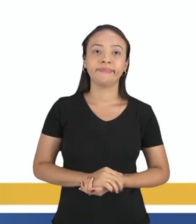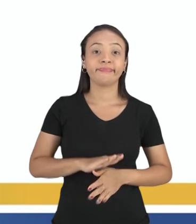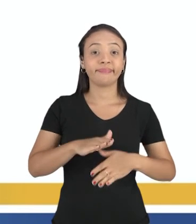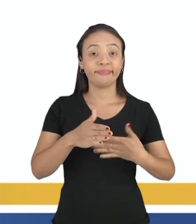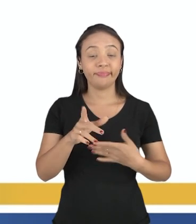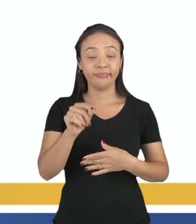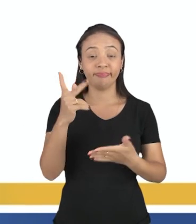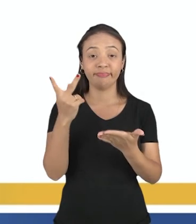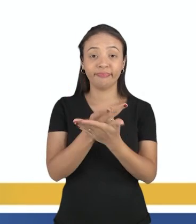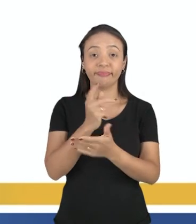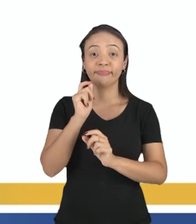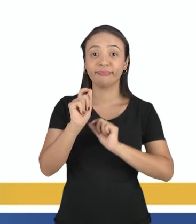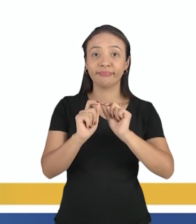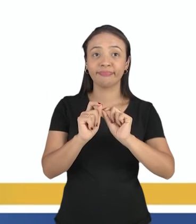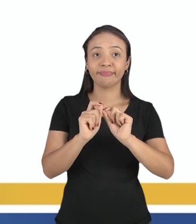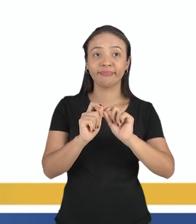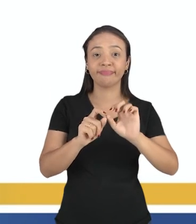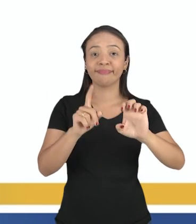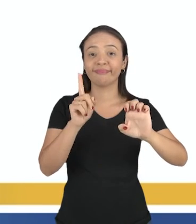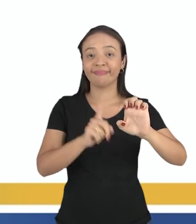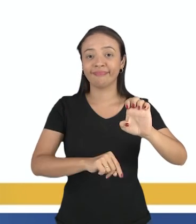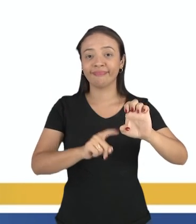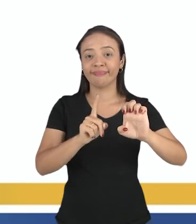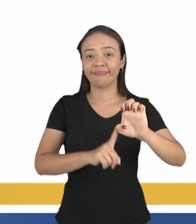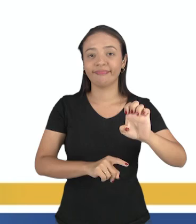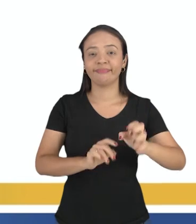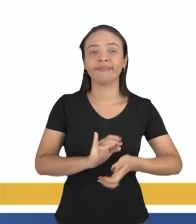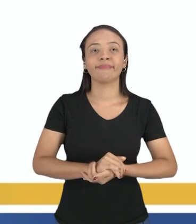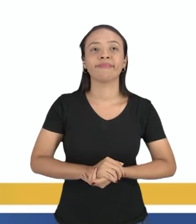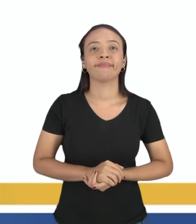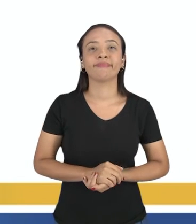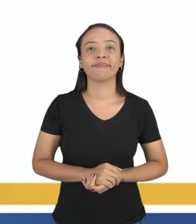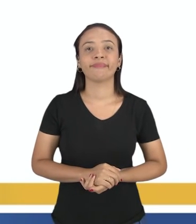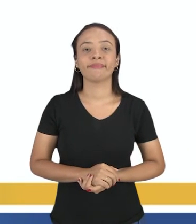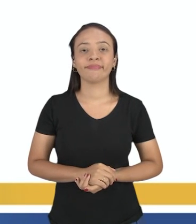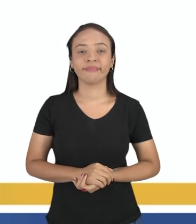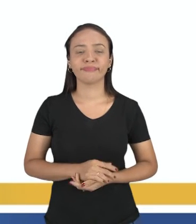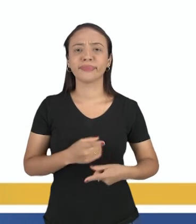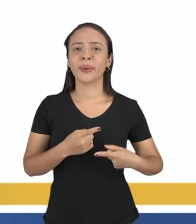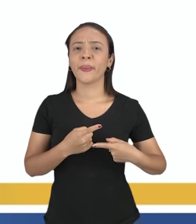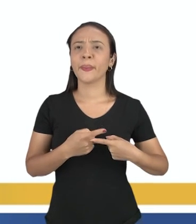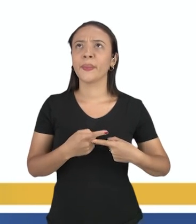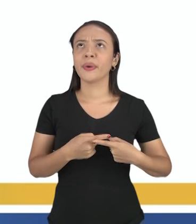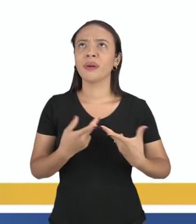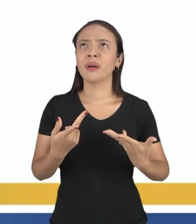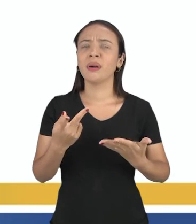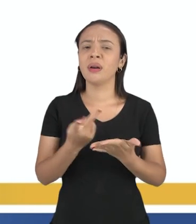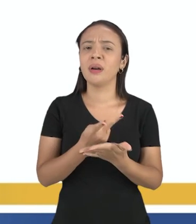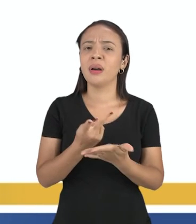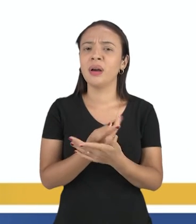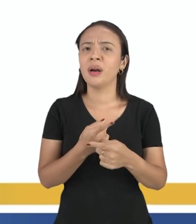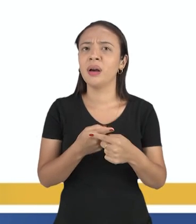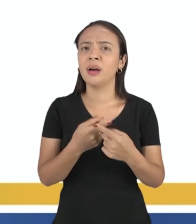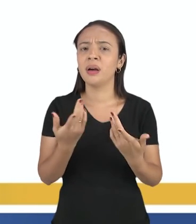a opção errada é a letter E, a letra E. Por que que está